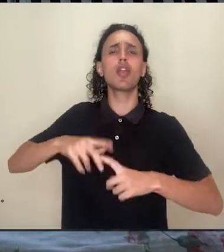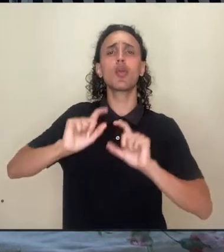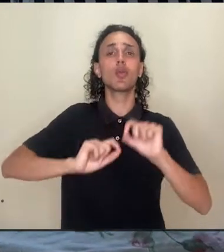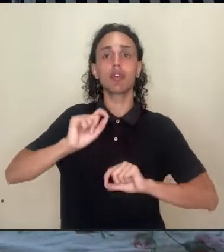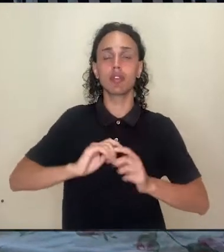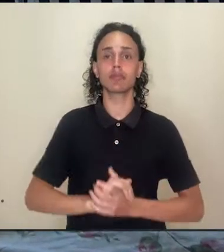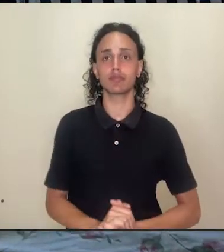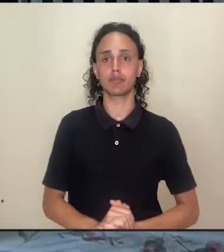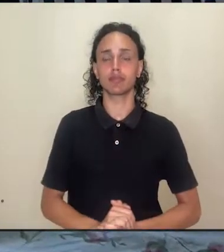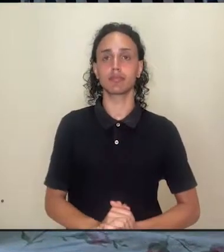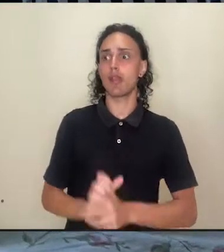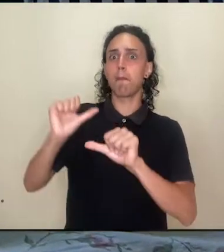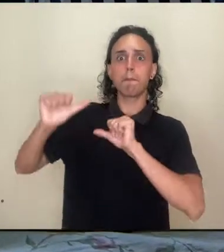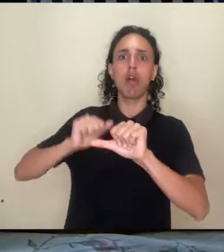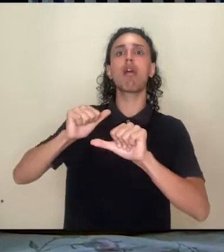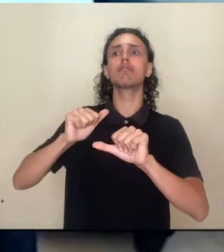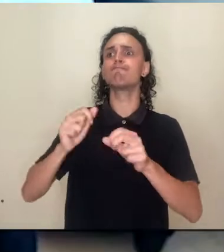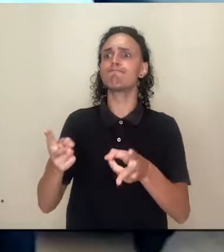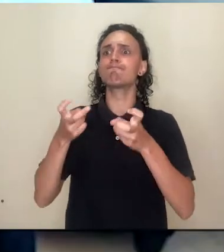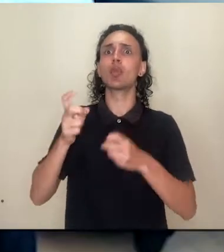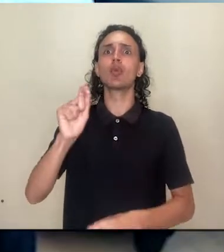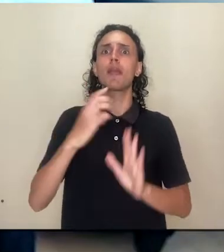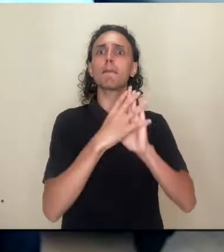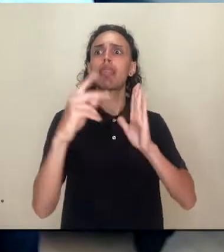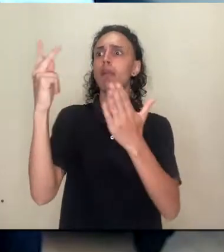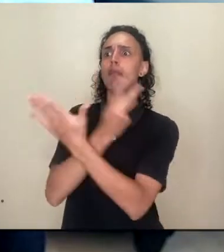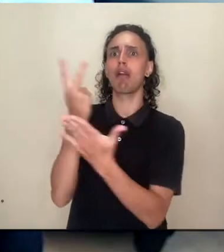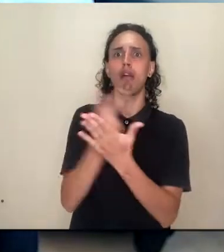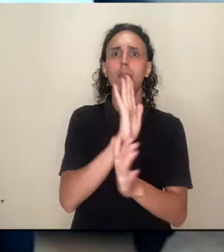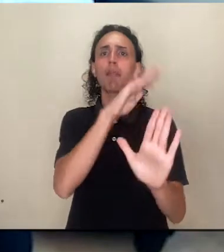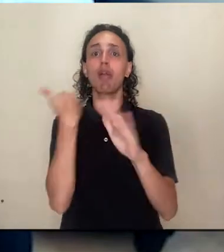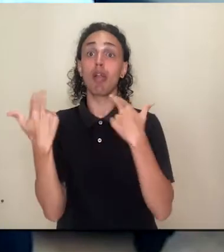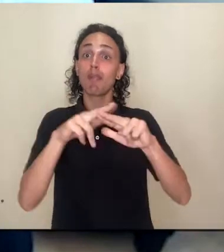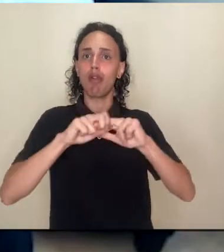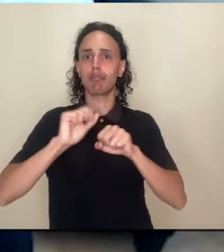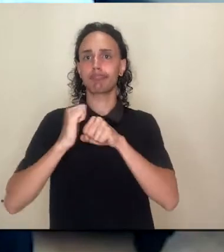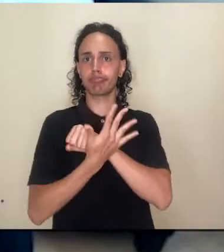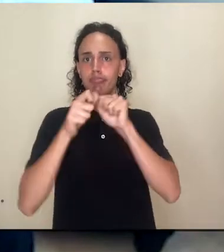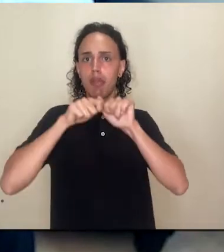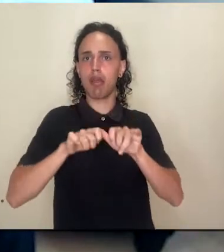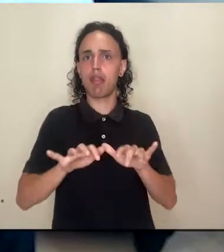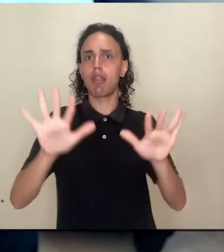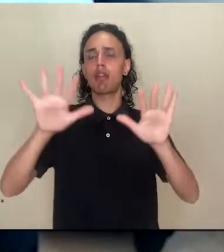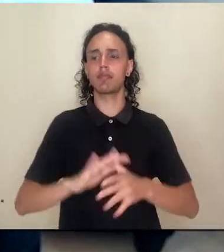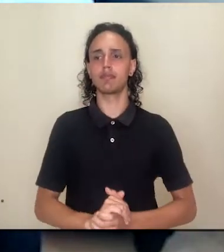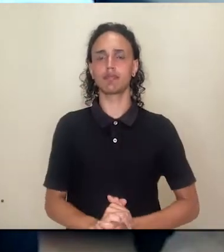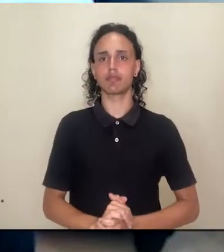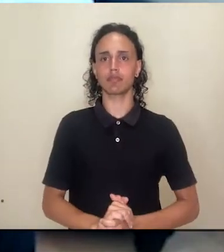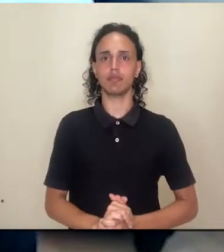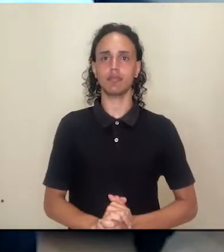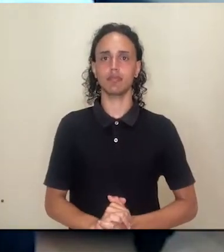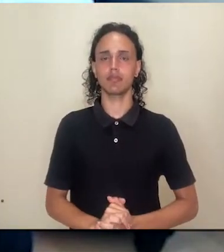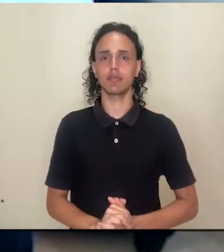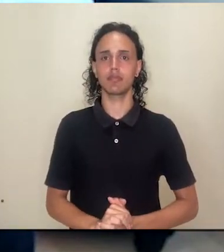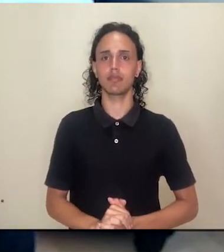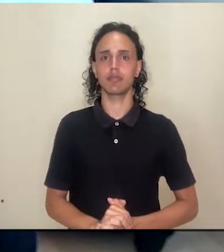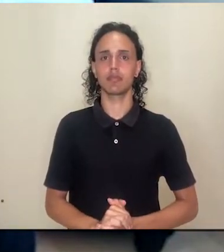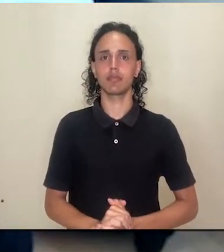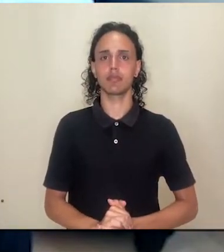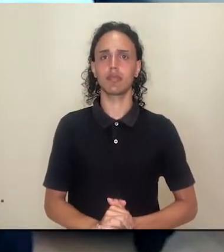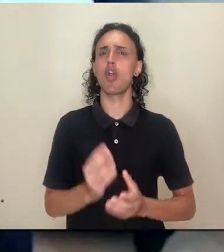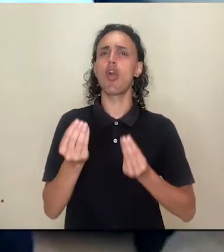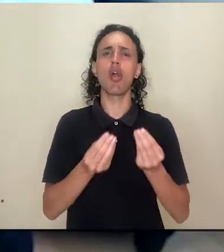essas mudanças que foram observadas na mortalidade em função da pandemia, o que elas causaram